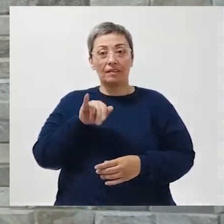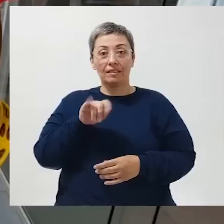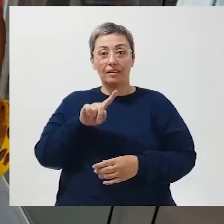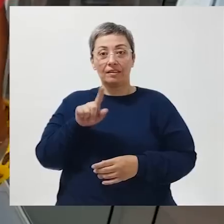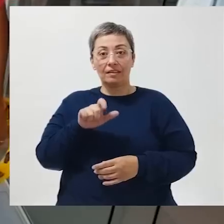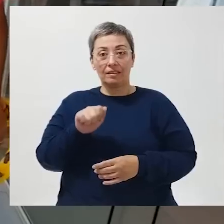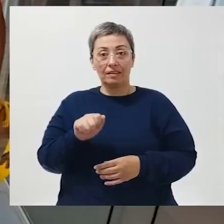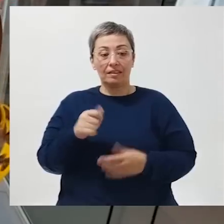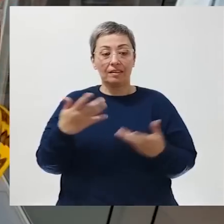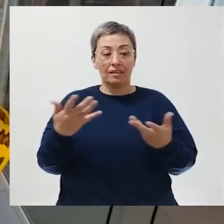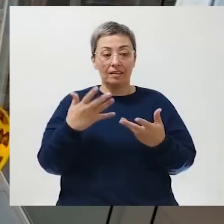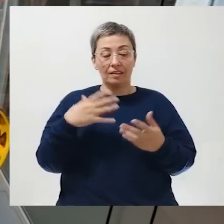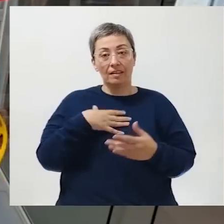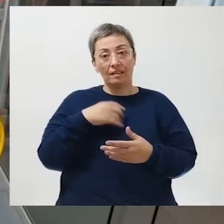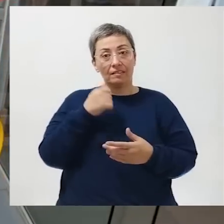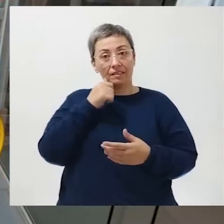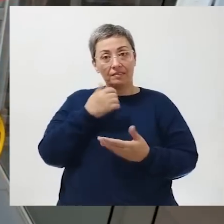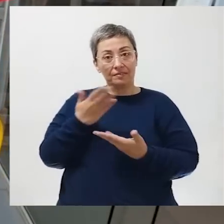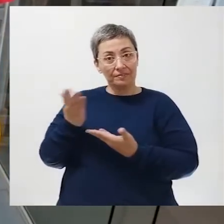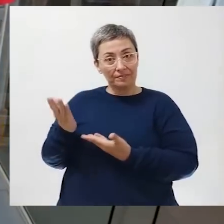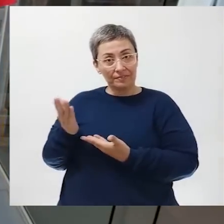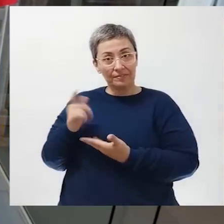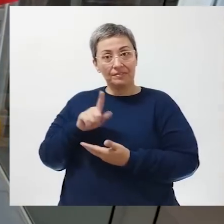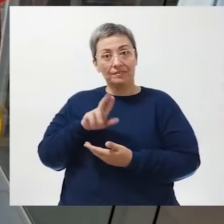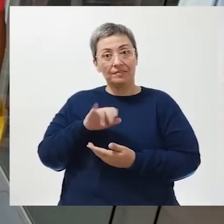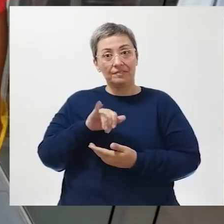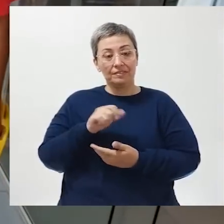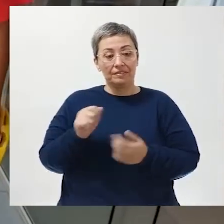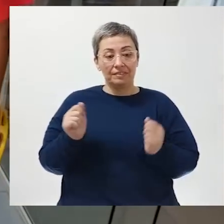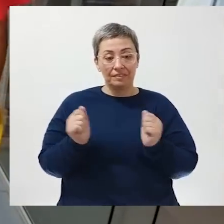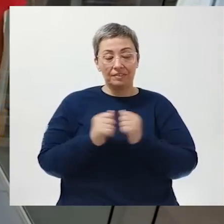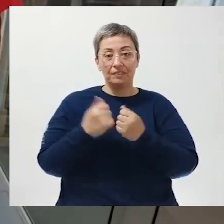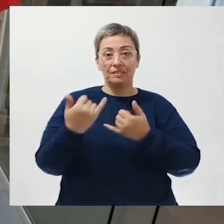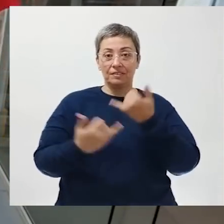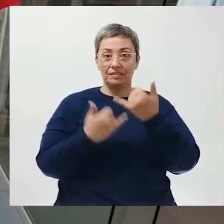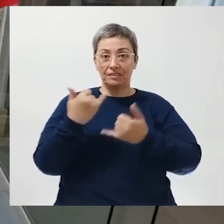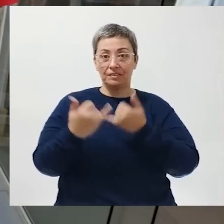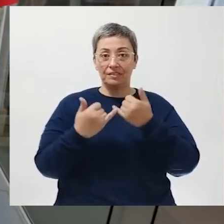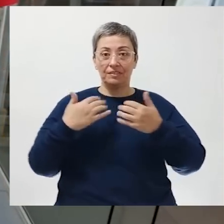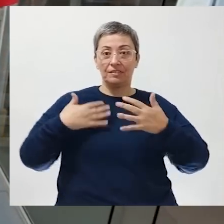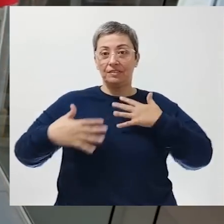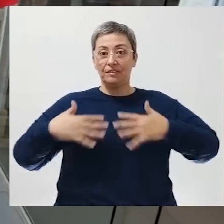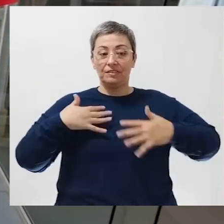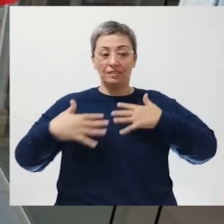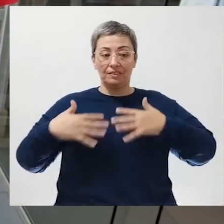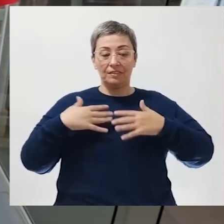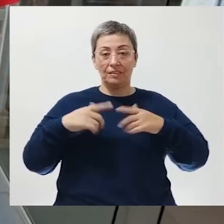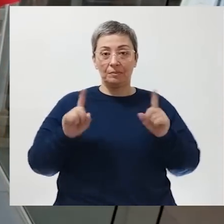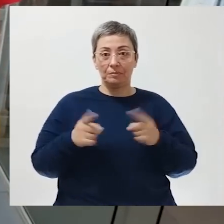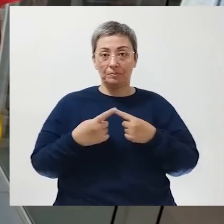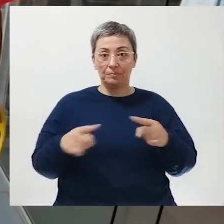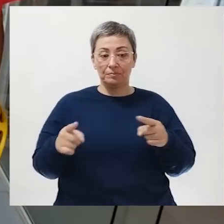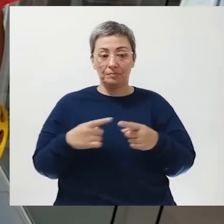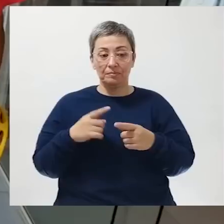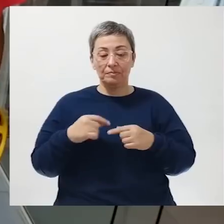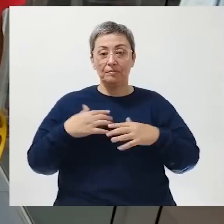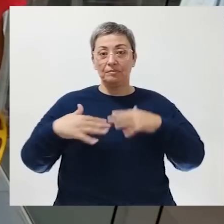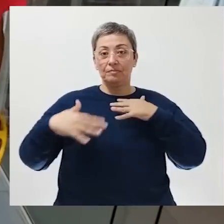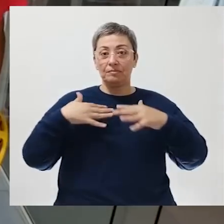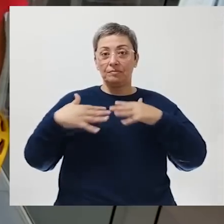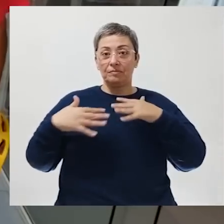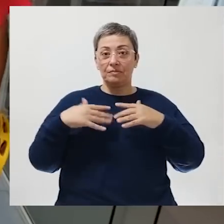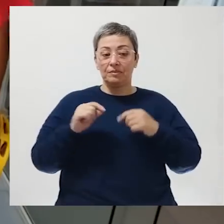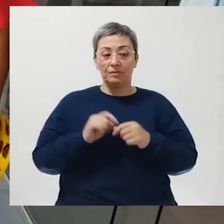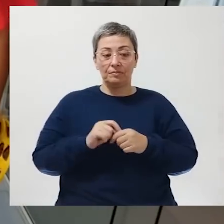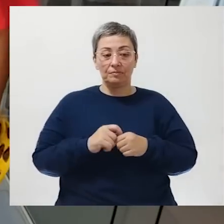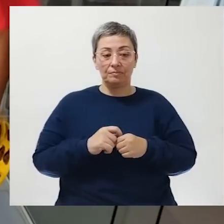Luísa. Essa é minha filha Luísa e nós vamos juntos brincar com os movimentos da música. Os movimentos